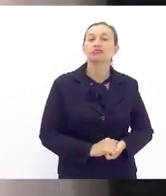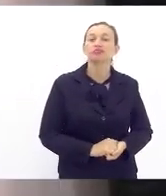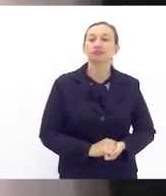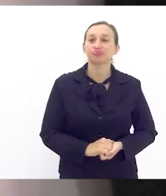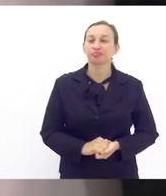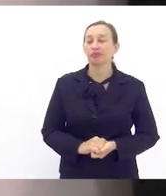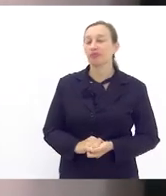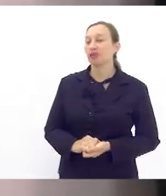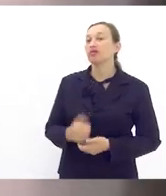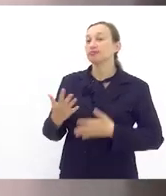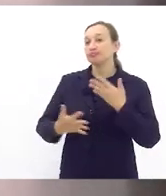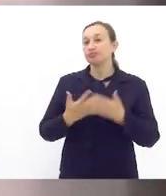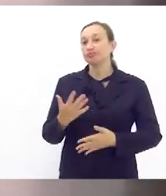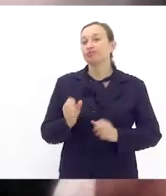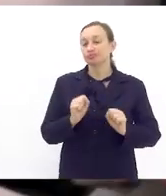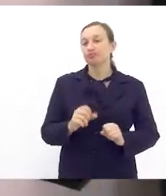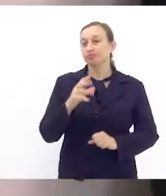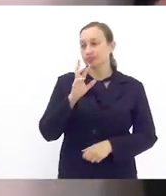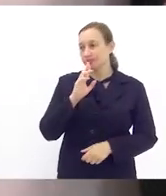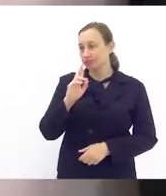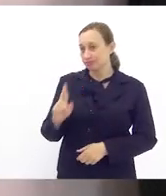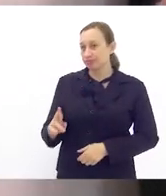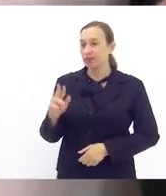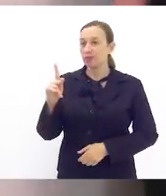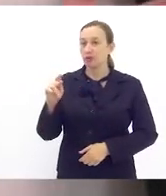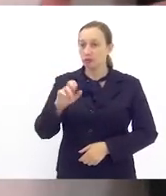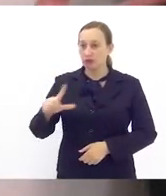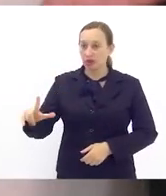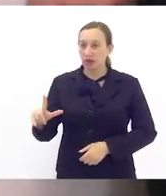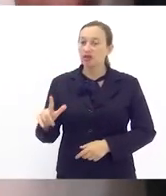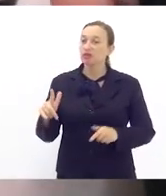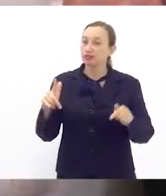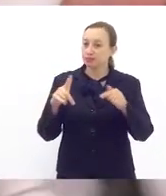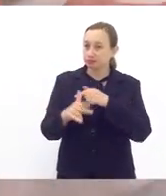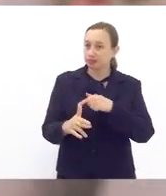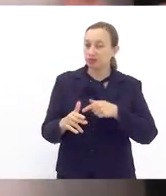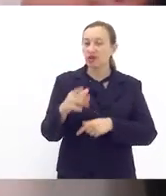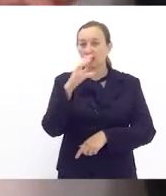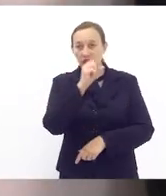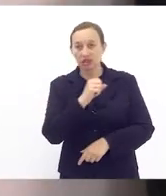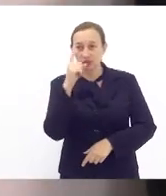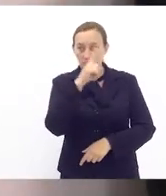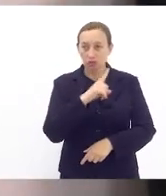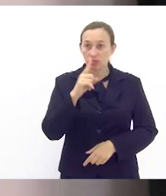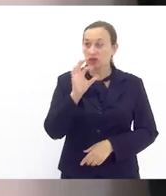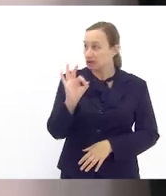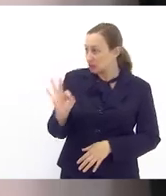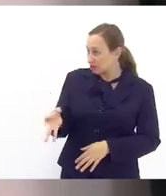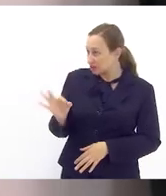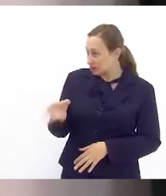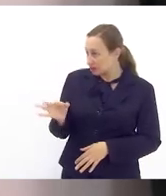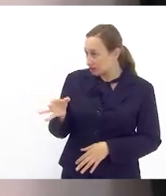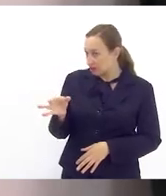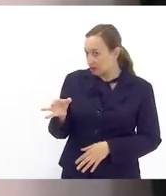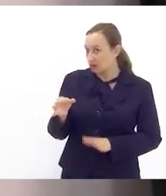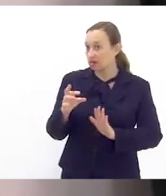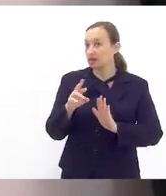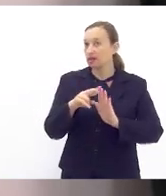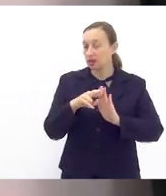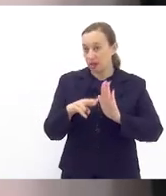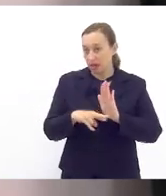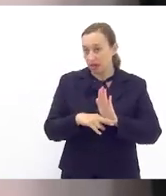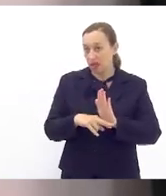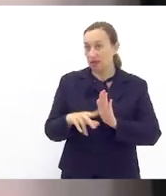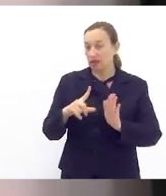poder te responder em relação à questão do corte aos semana e isso de fato é previsto em regulação na